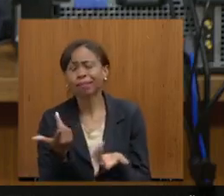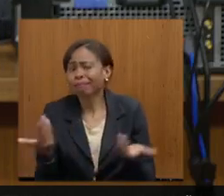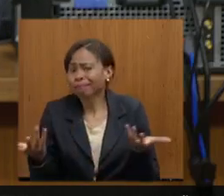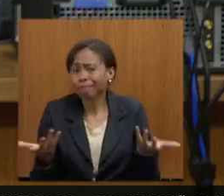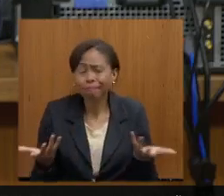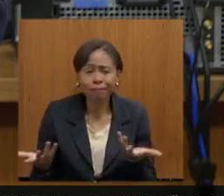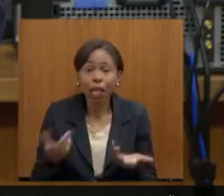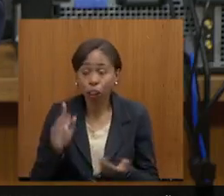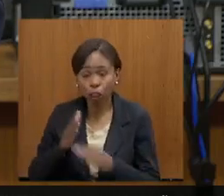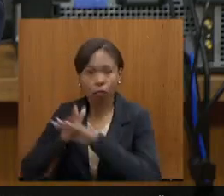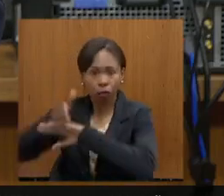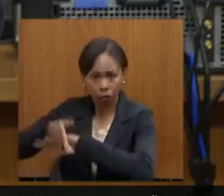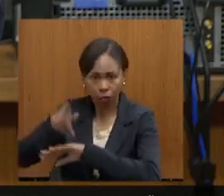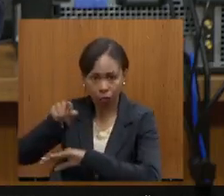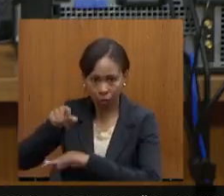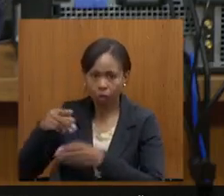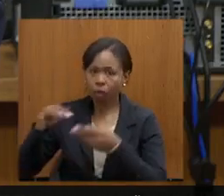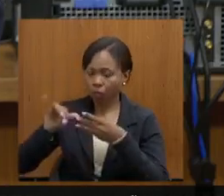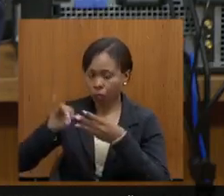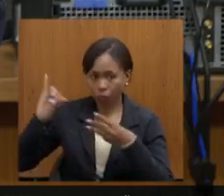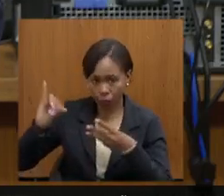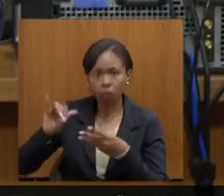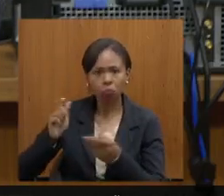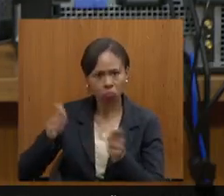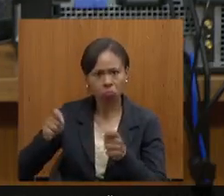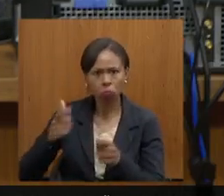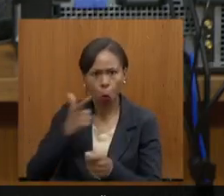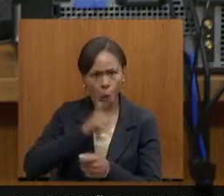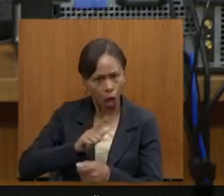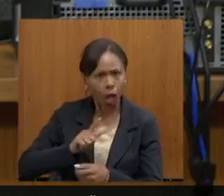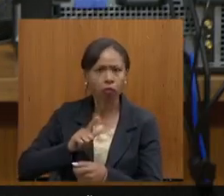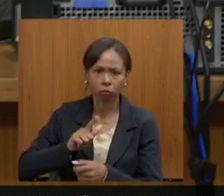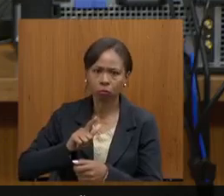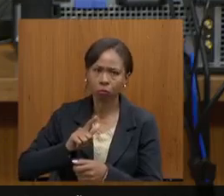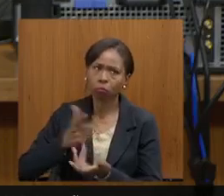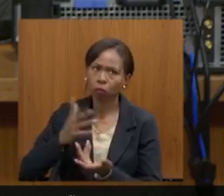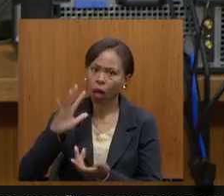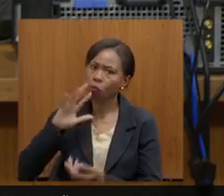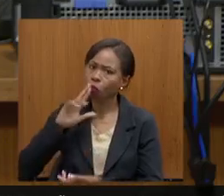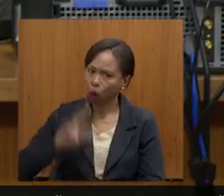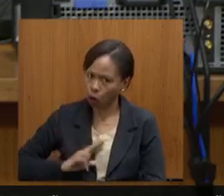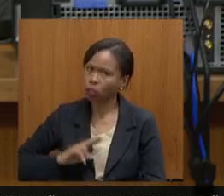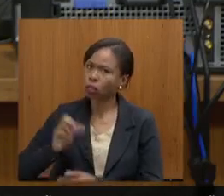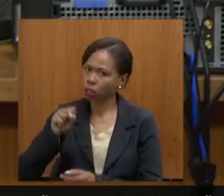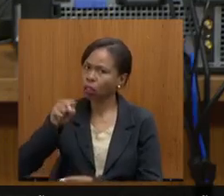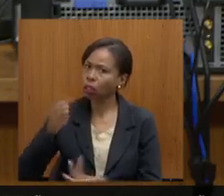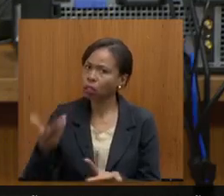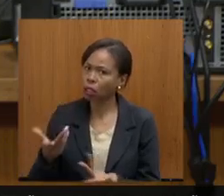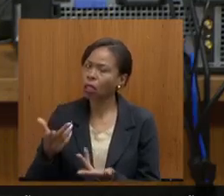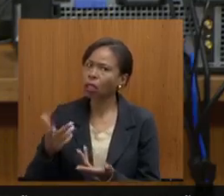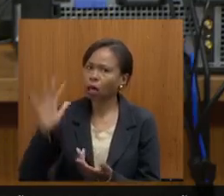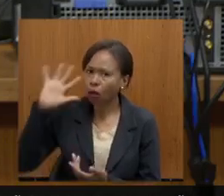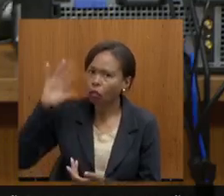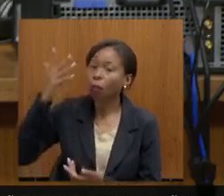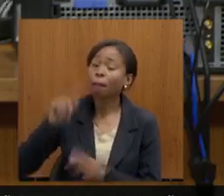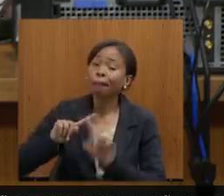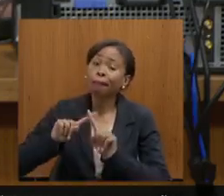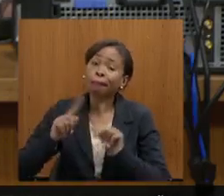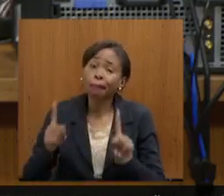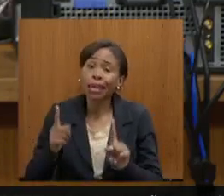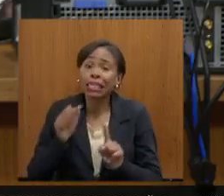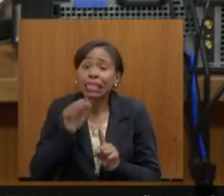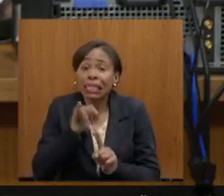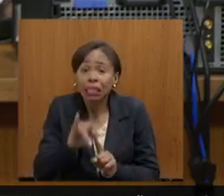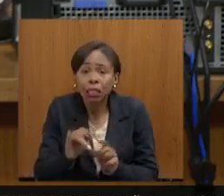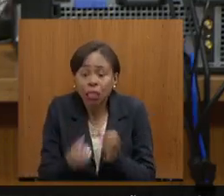quando a gente vai à semi Cristal do Reinaldo a gente tem conseguido sucesso eu não vou falar que o que pode ter sido veio mas se